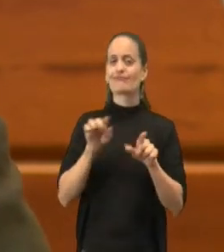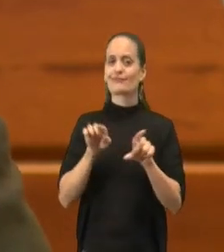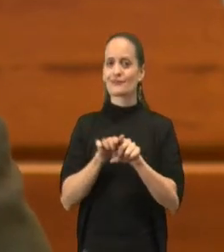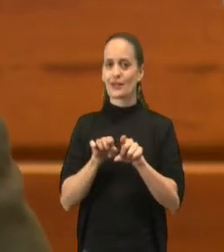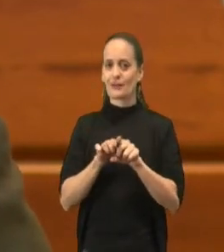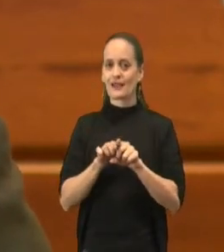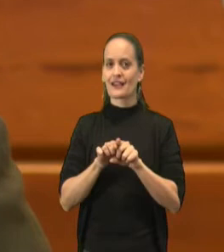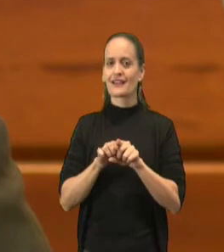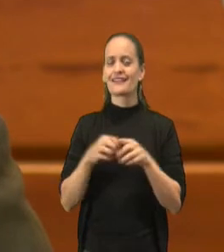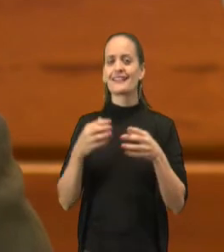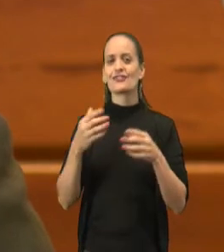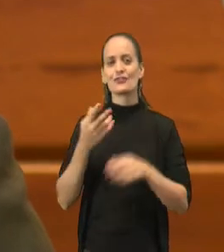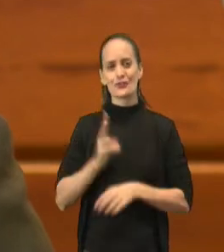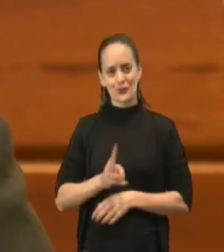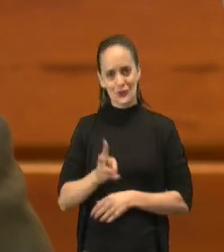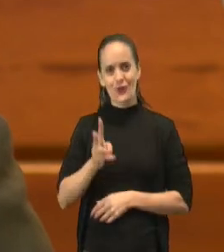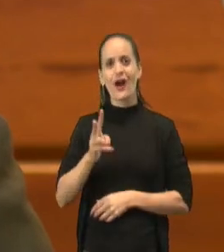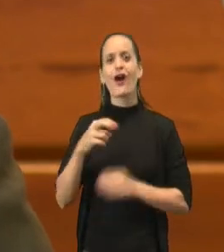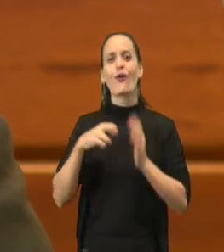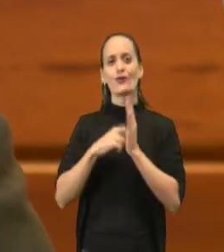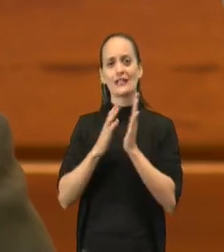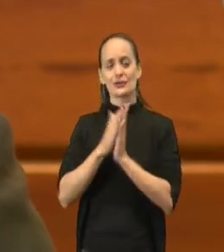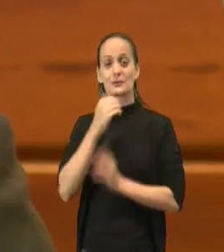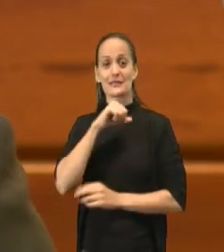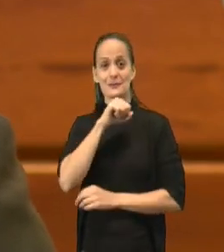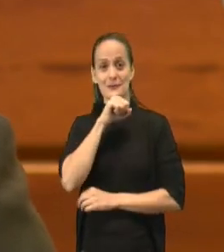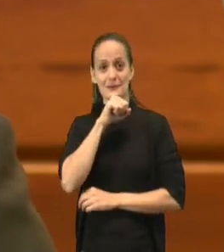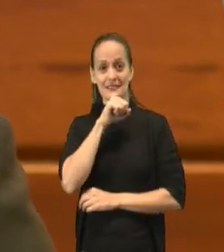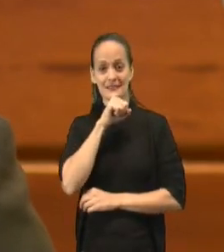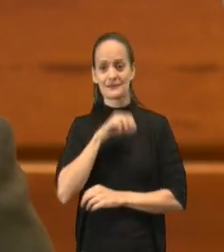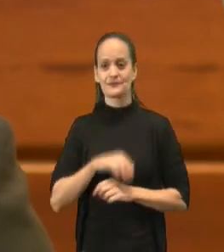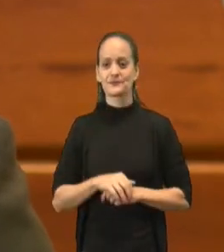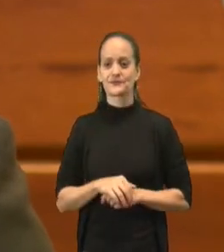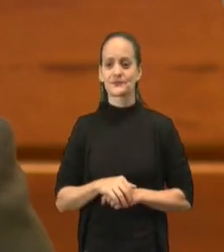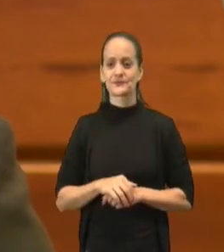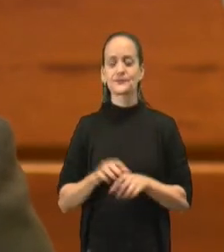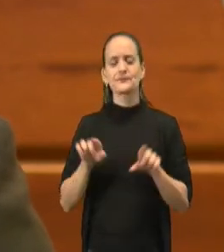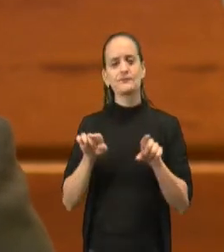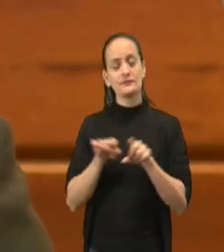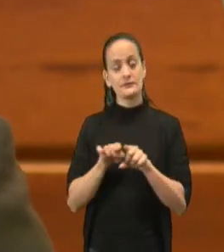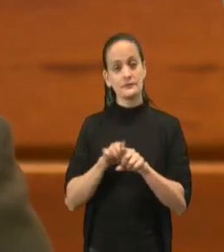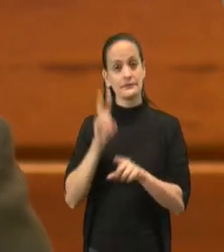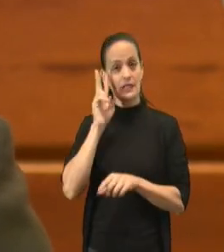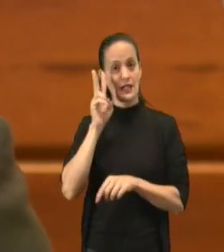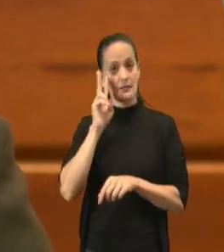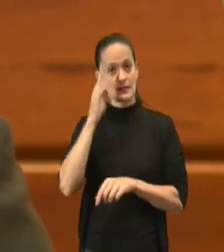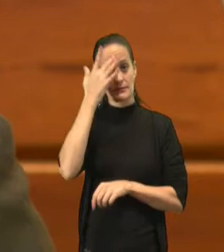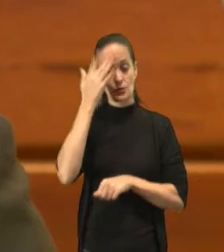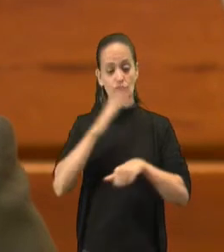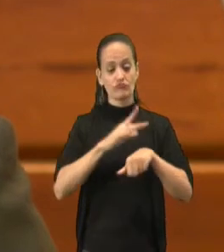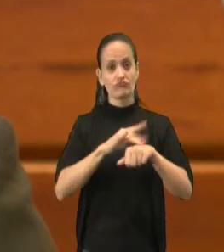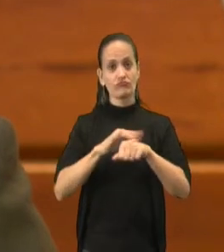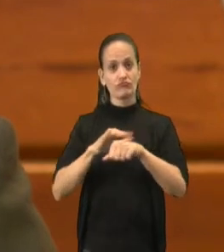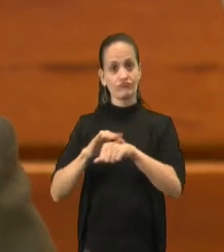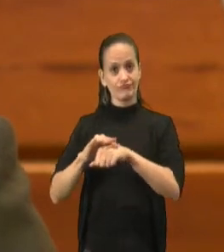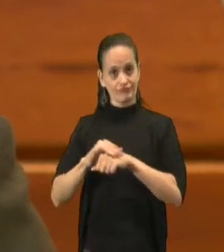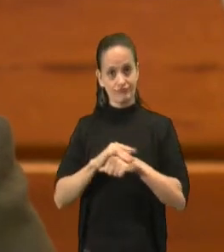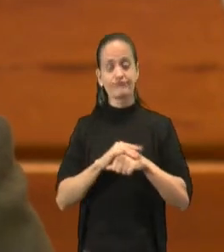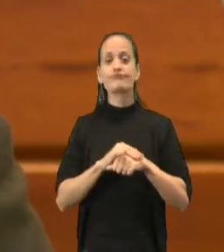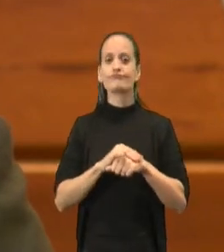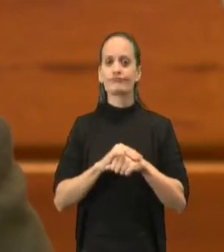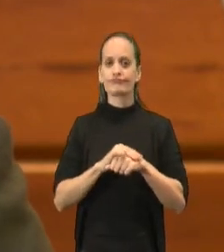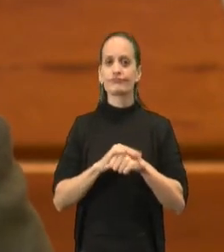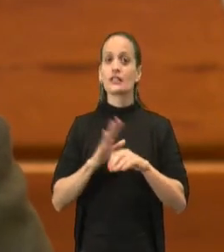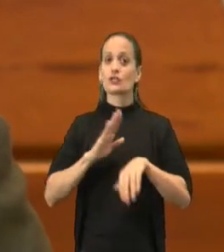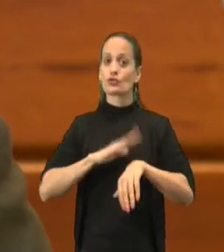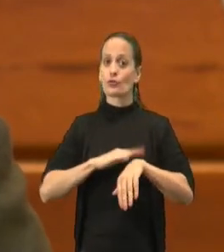nossas mamães tão queridas. Lembrar de orar, irmãos, pelos nossos enfermos. Não esqueçam, nesse tempo de